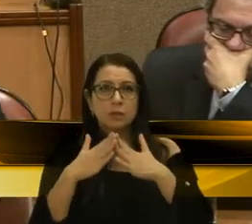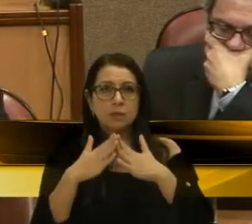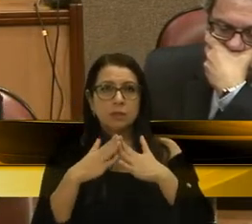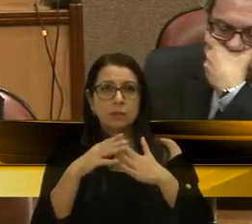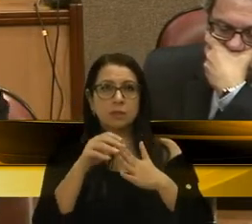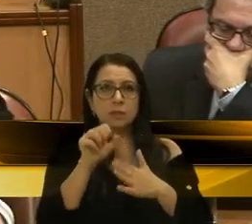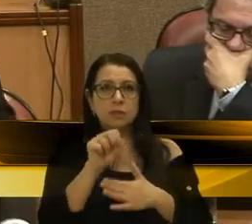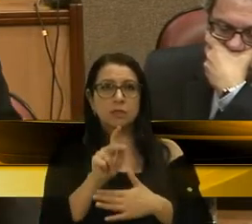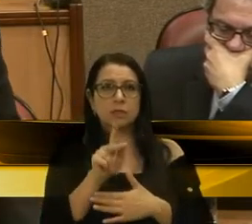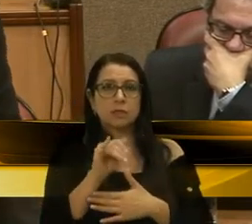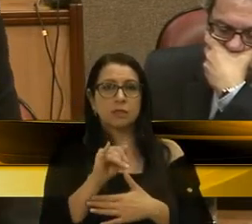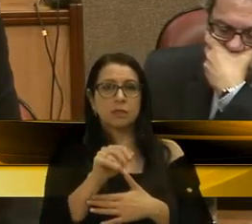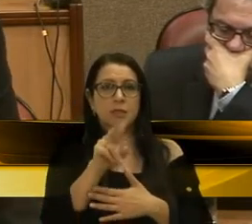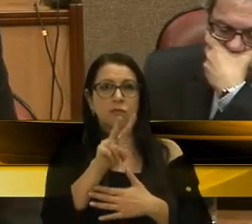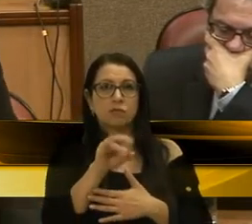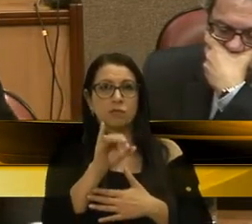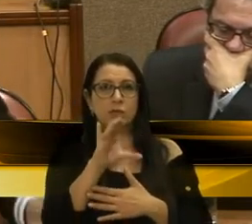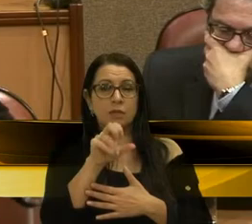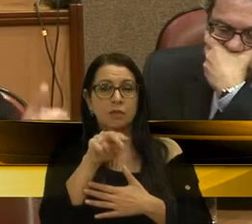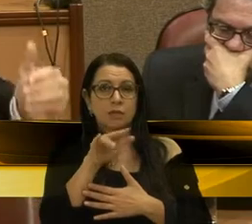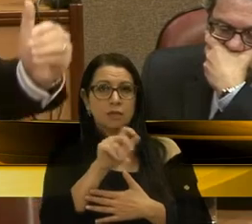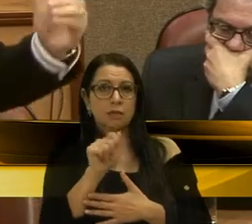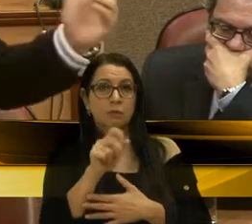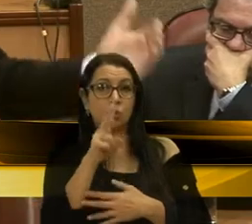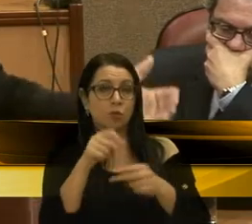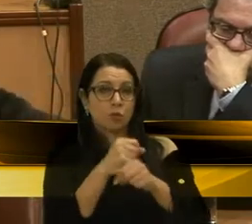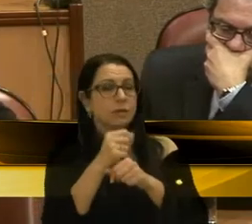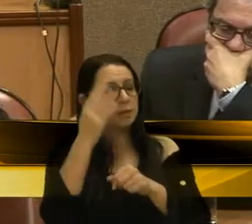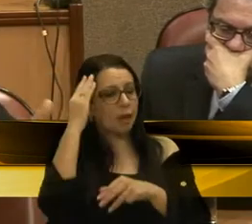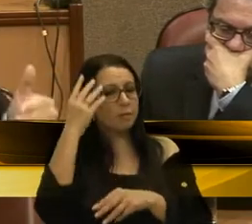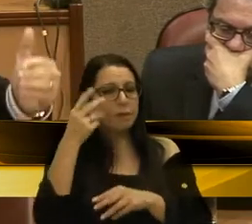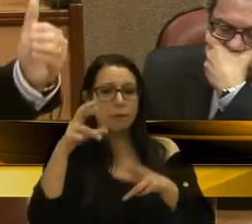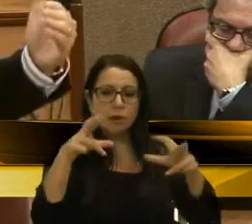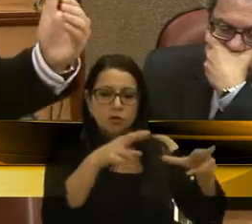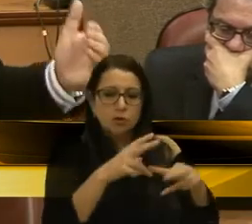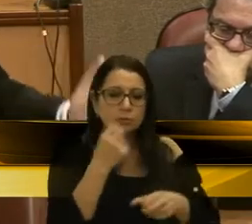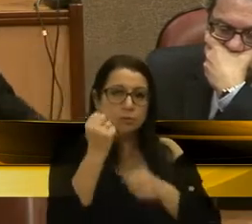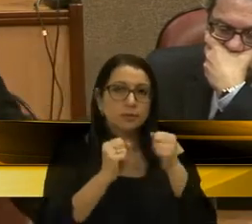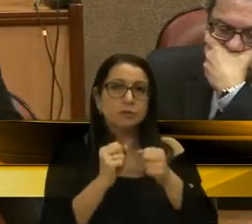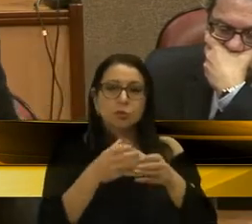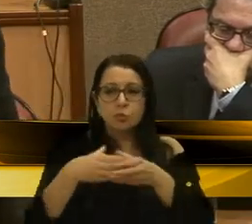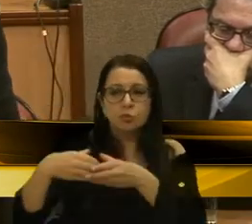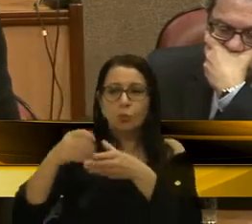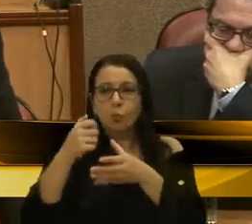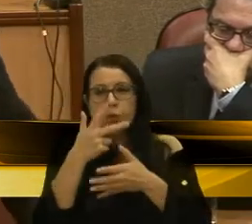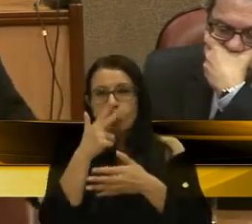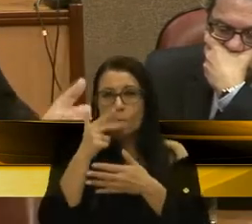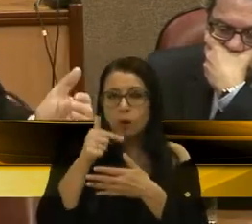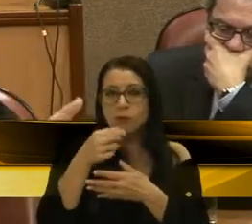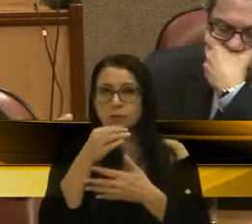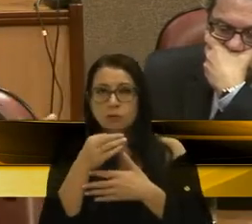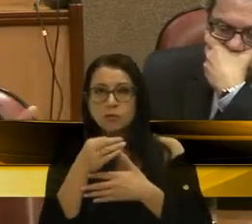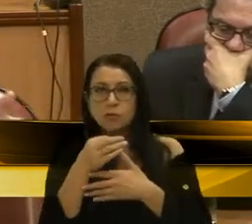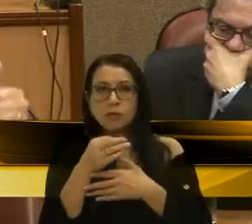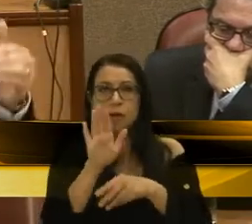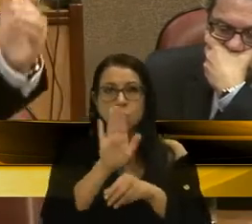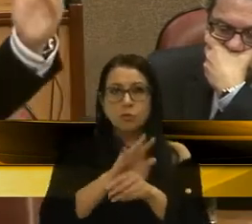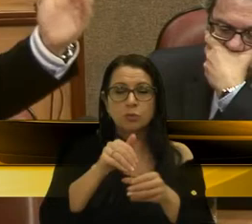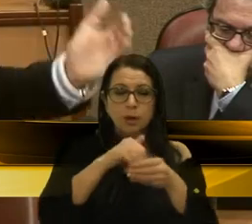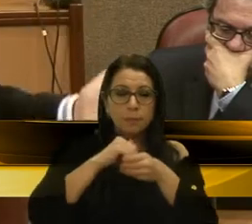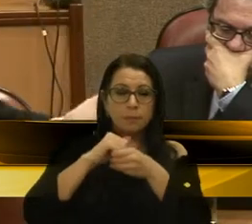Schio, em Vicenza, por 2 anos, e a gente sabe que é uma região industrializada, o turismo é parecido com Caxias do Sul, cooperativismo, a